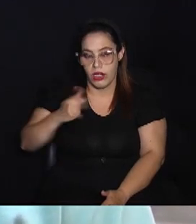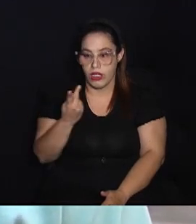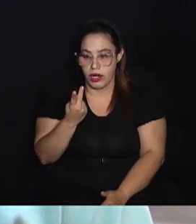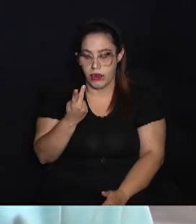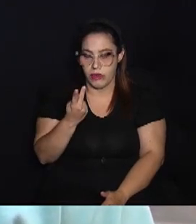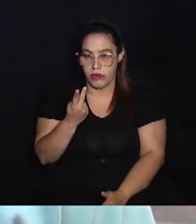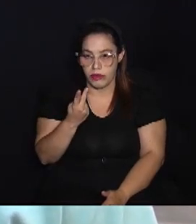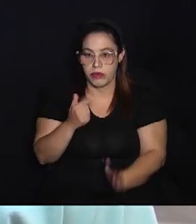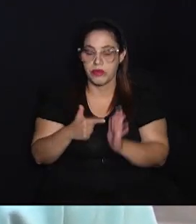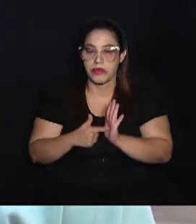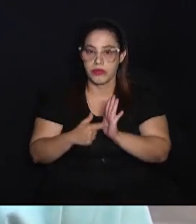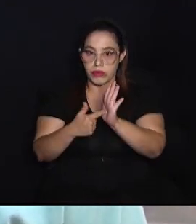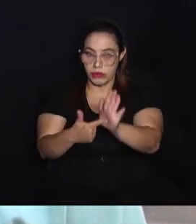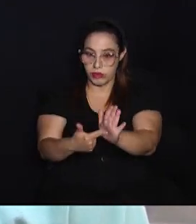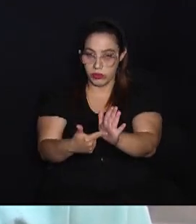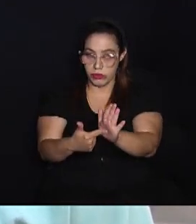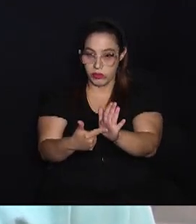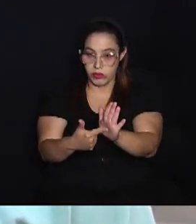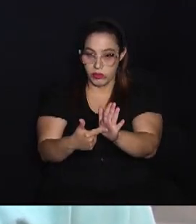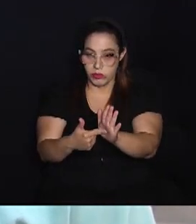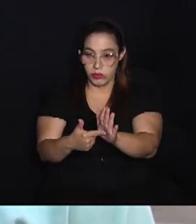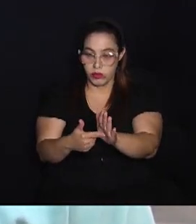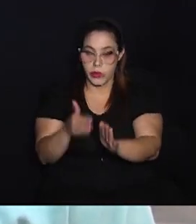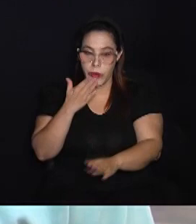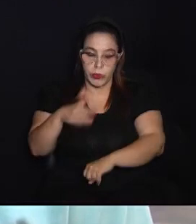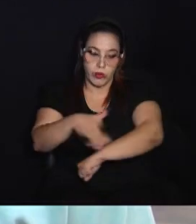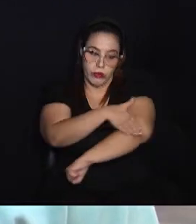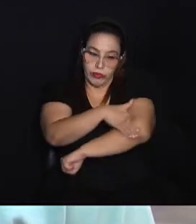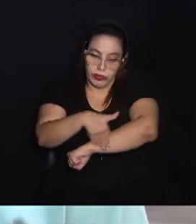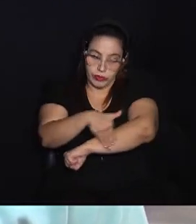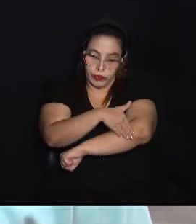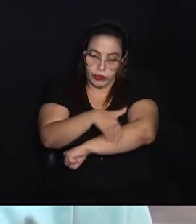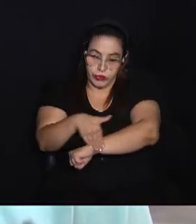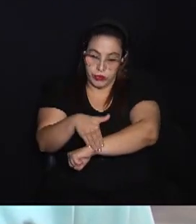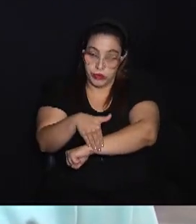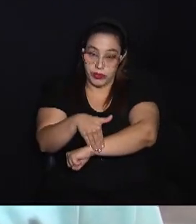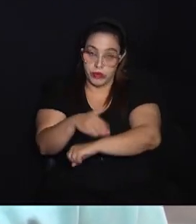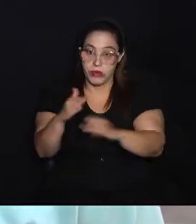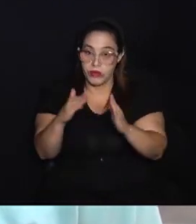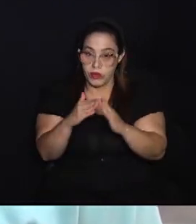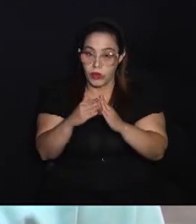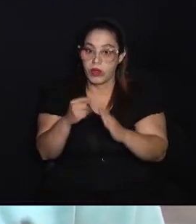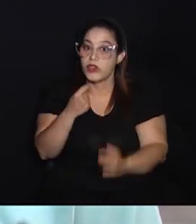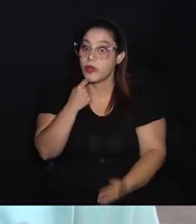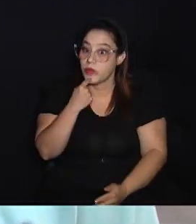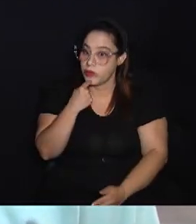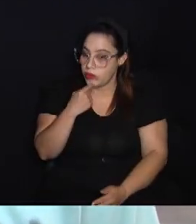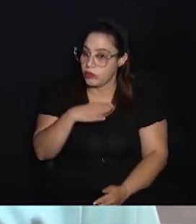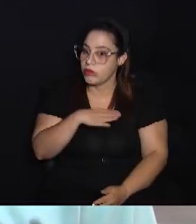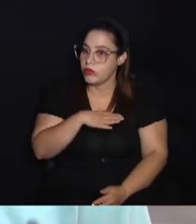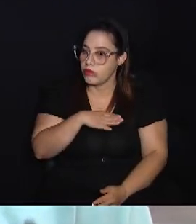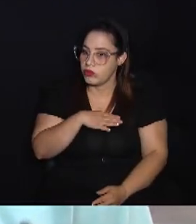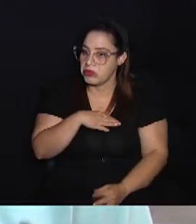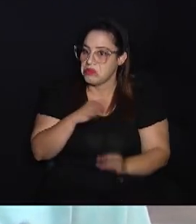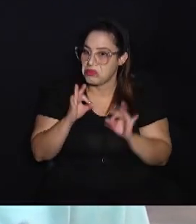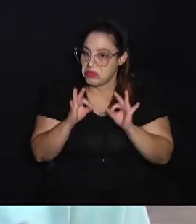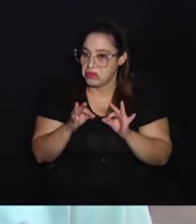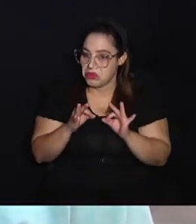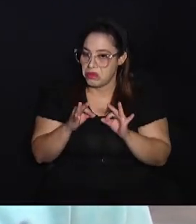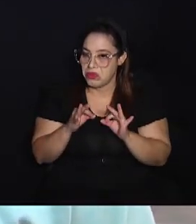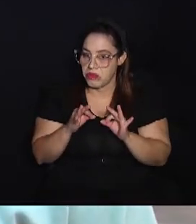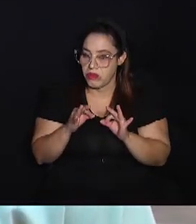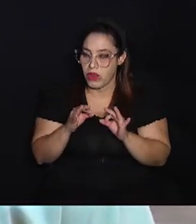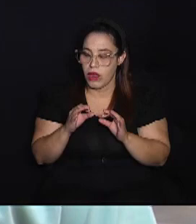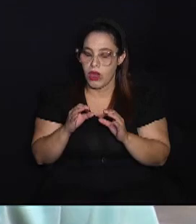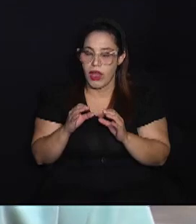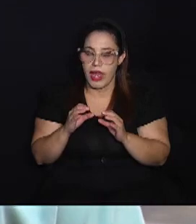ser apresentados, né, e um comprovante de endereço, né, endereço residencial no município de Campinas, preferencialmente a conta de água da